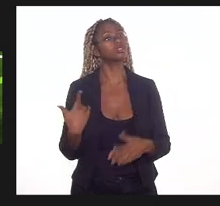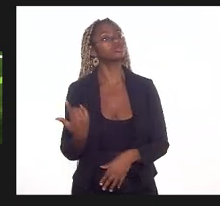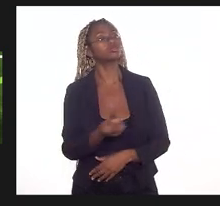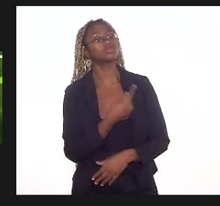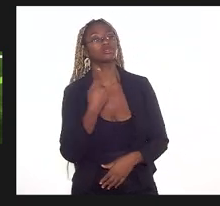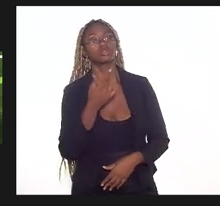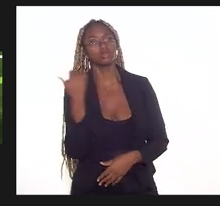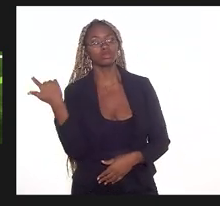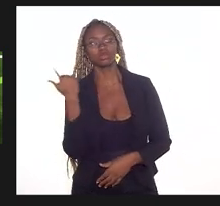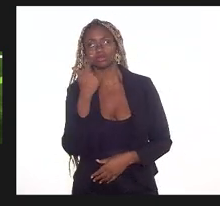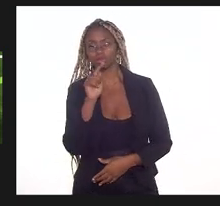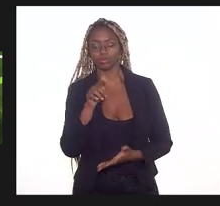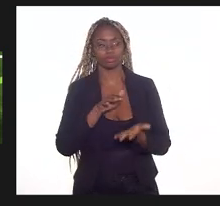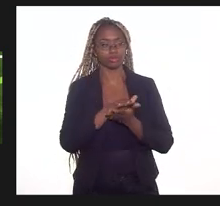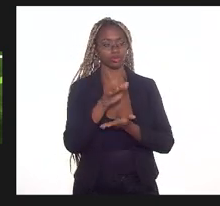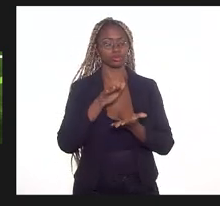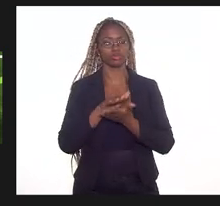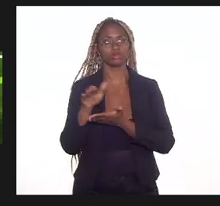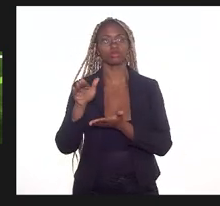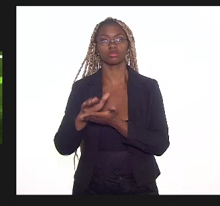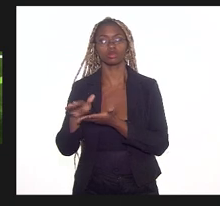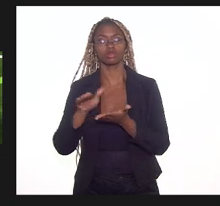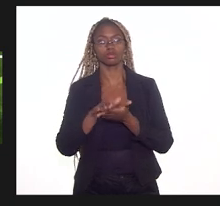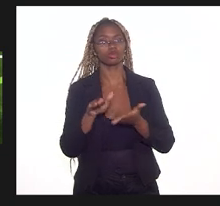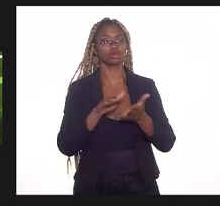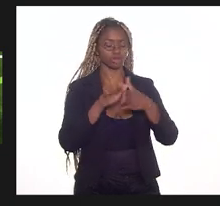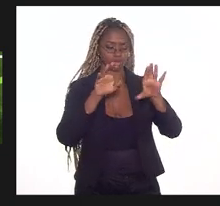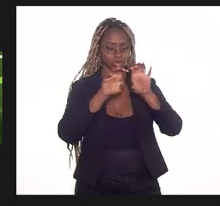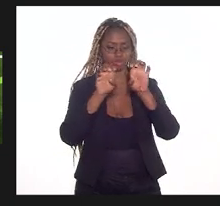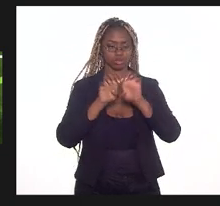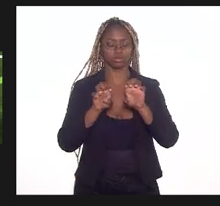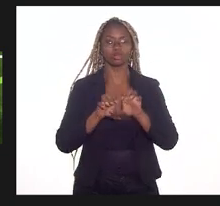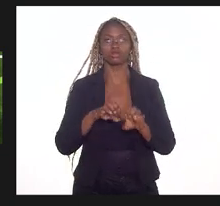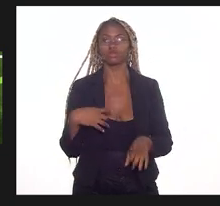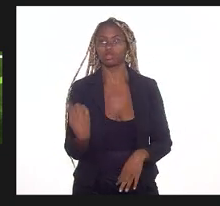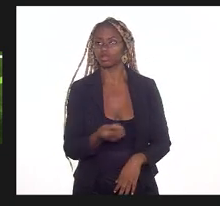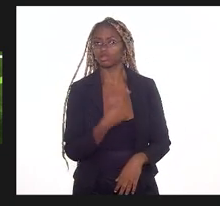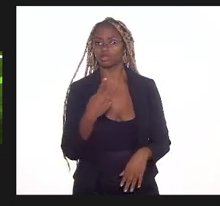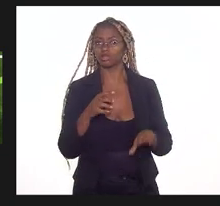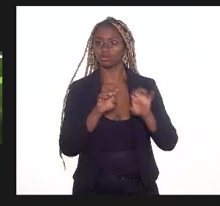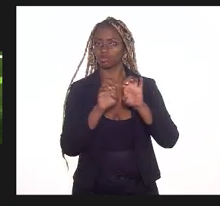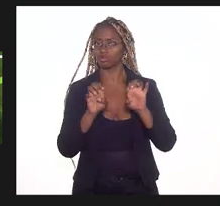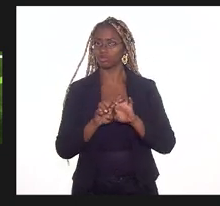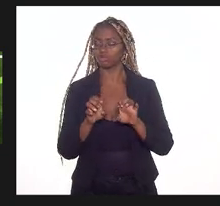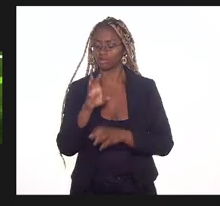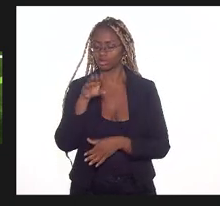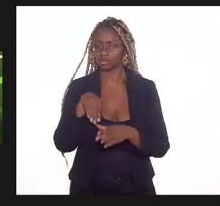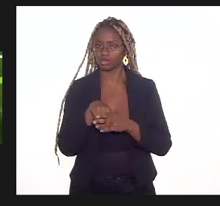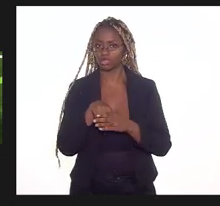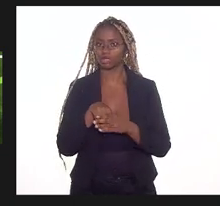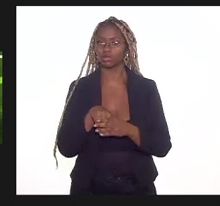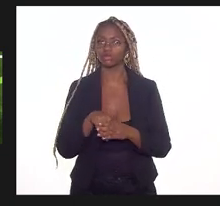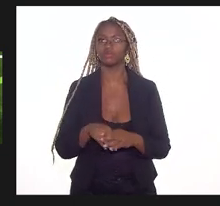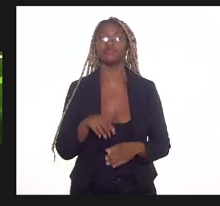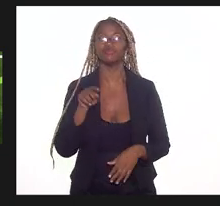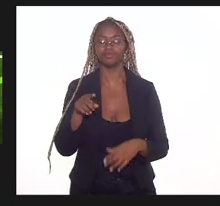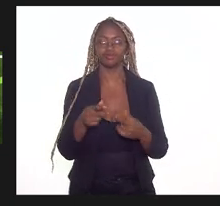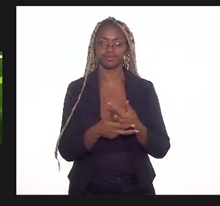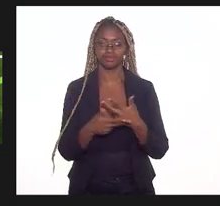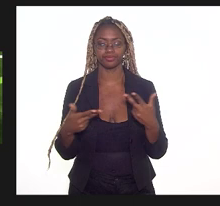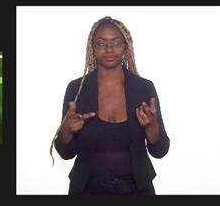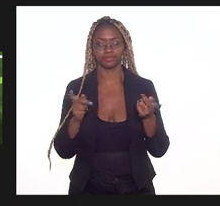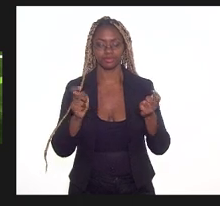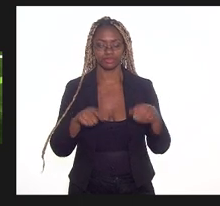consegue publicar na nossa estrutura, dentro da nossa estrutura, um órgão que vai fazer